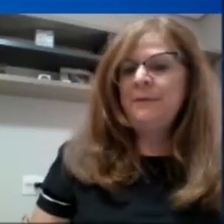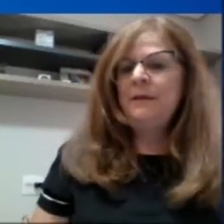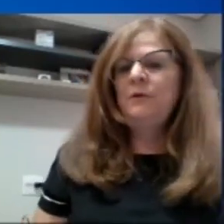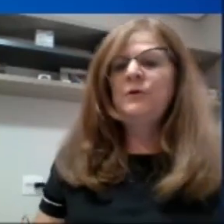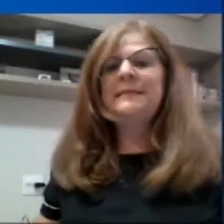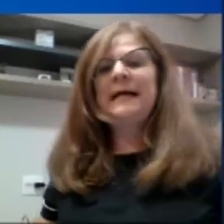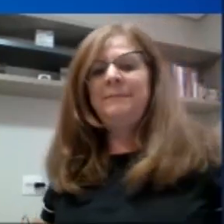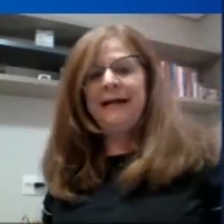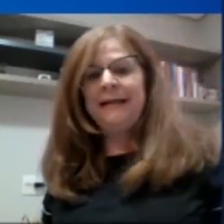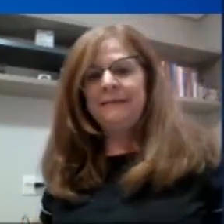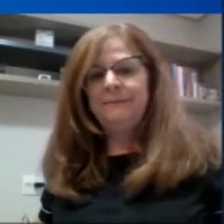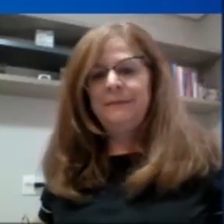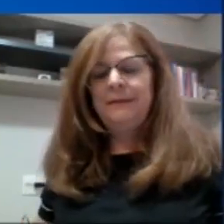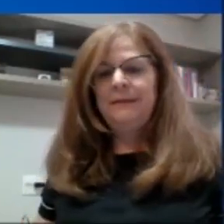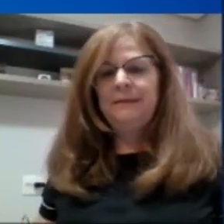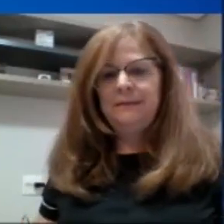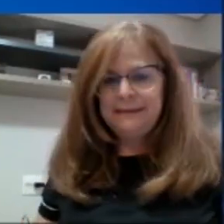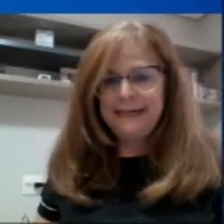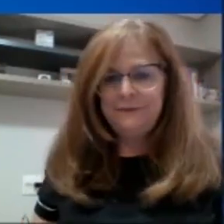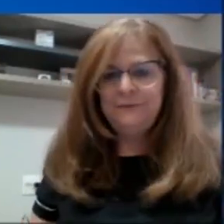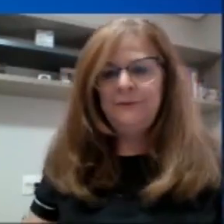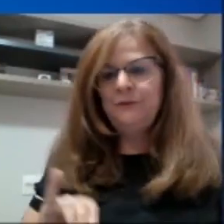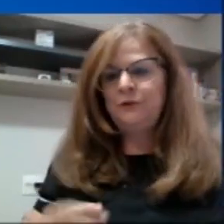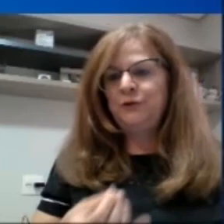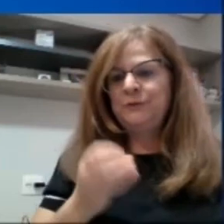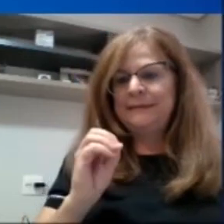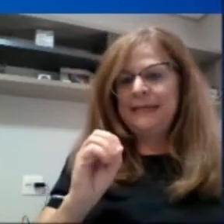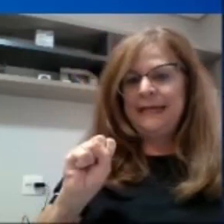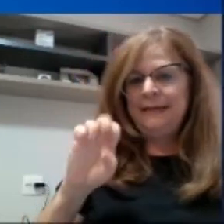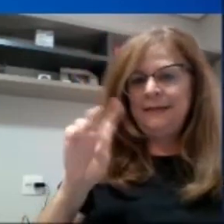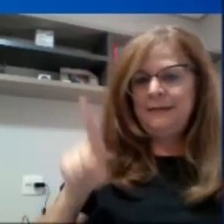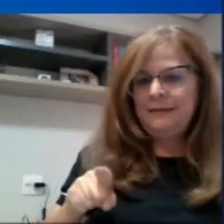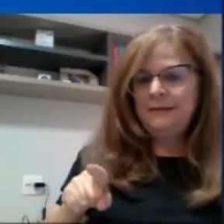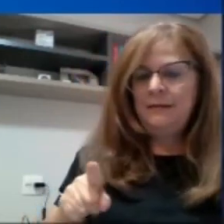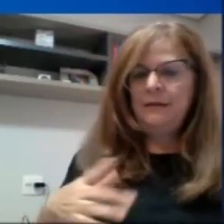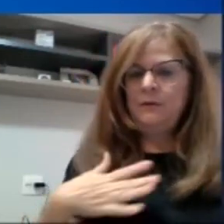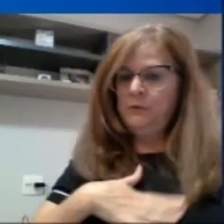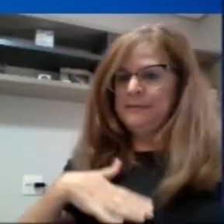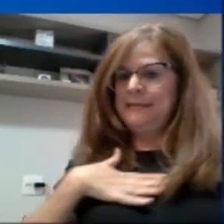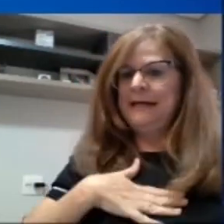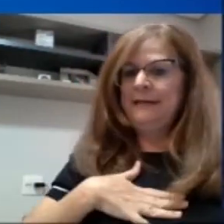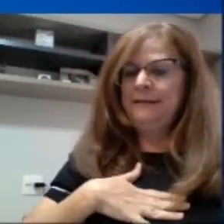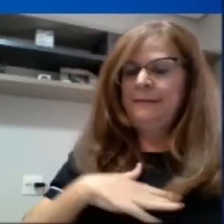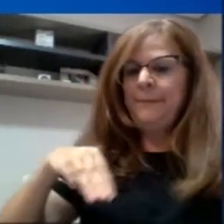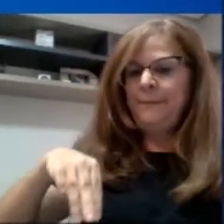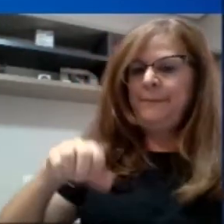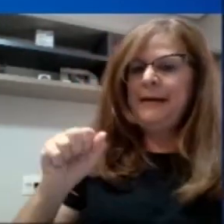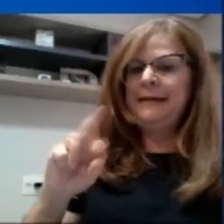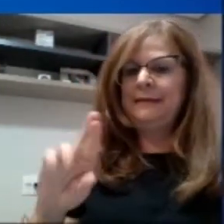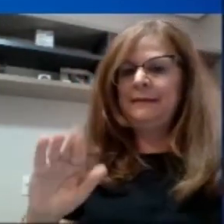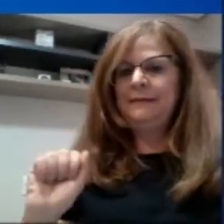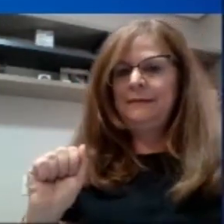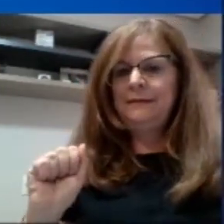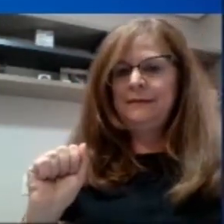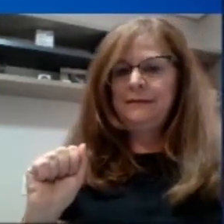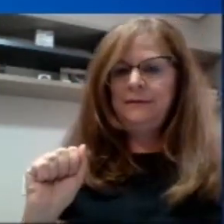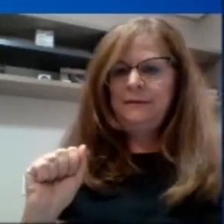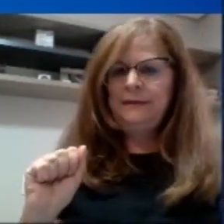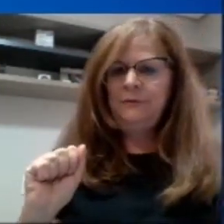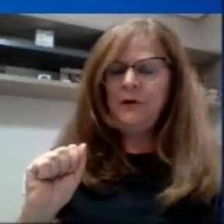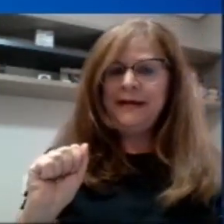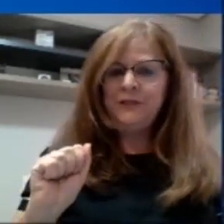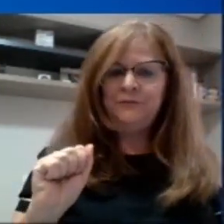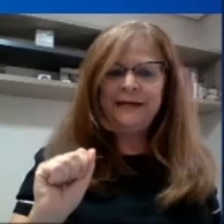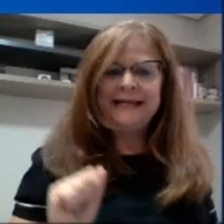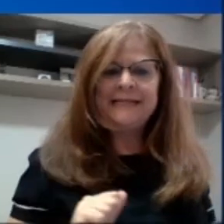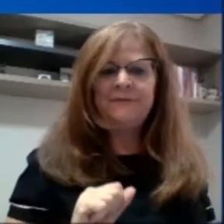José gostar Mara, certo? José gostar Mara.